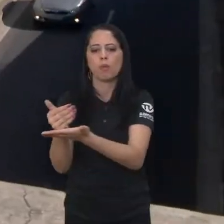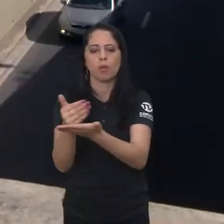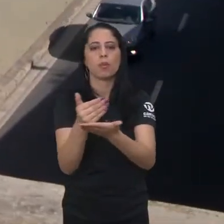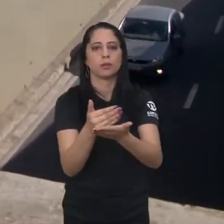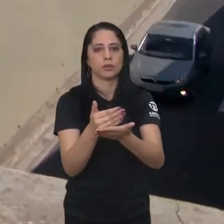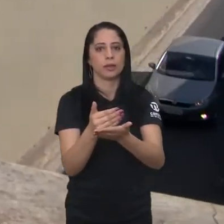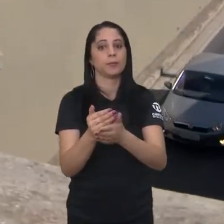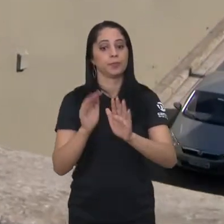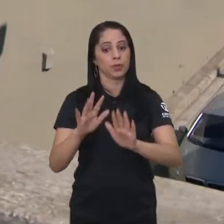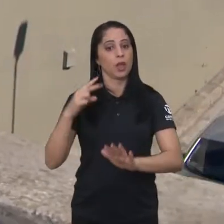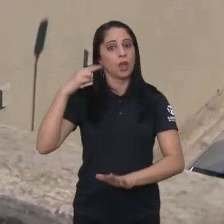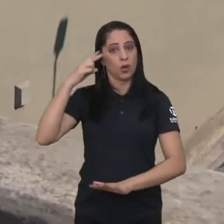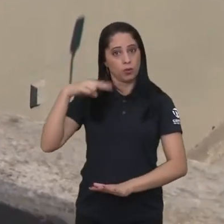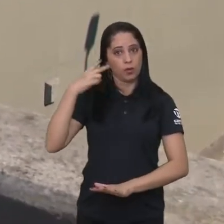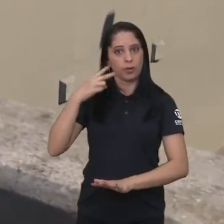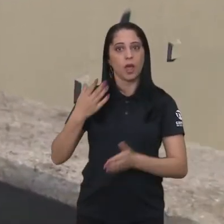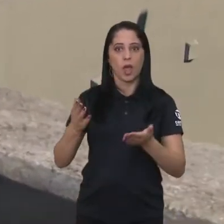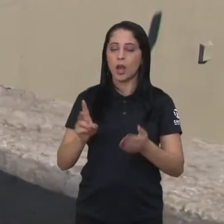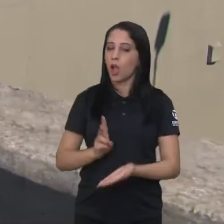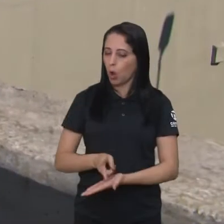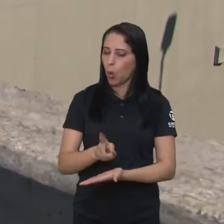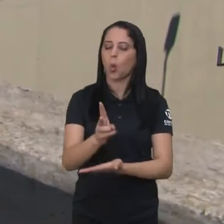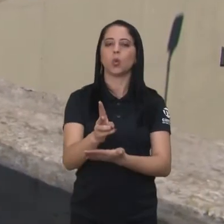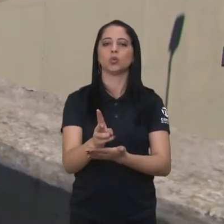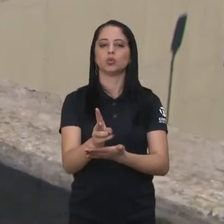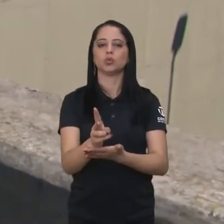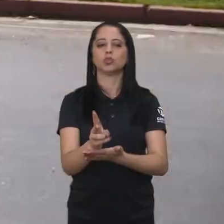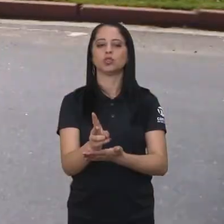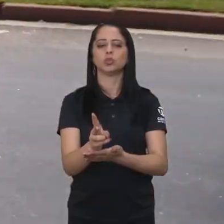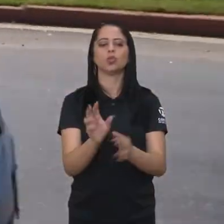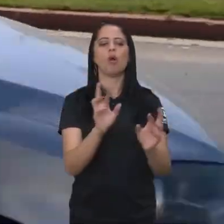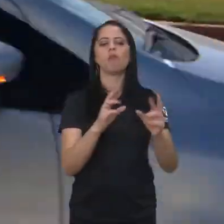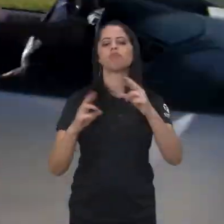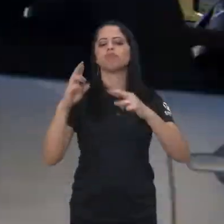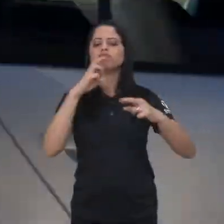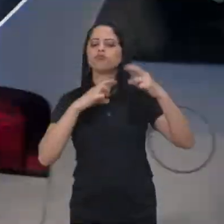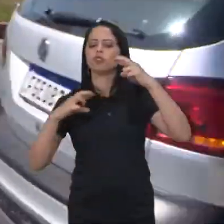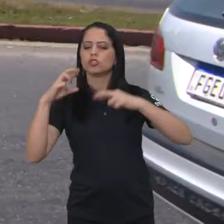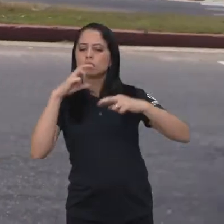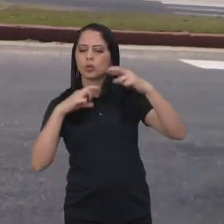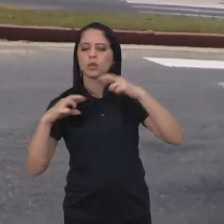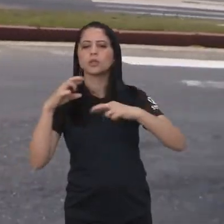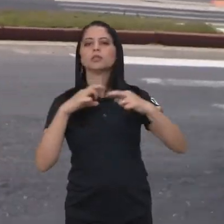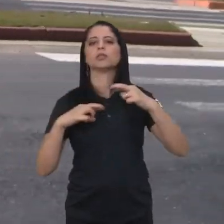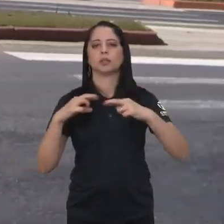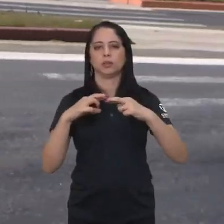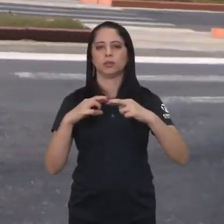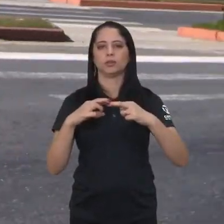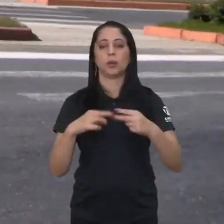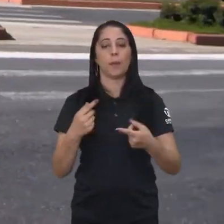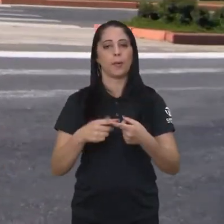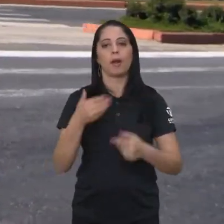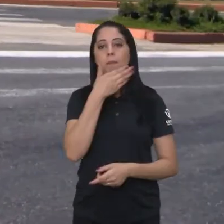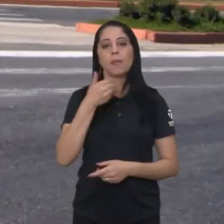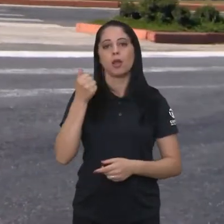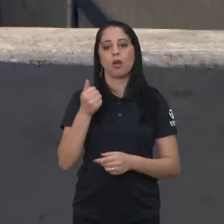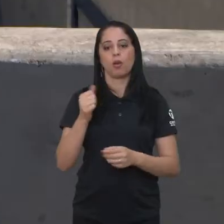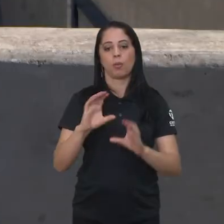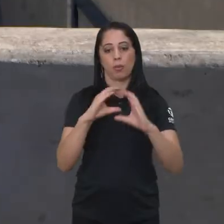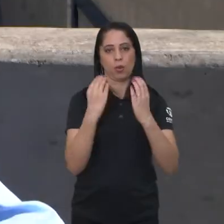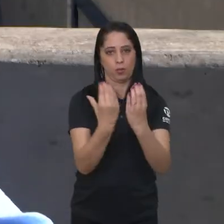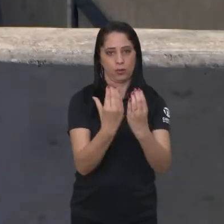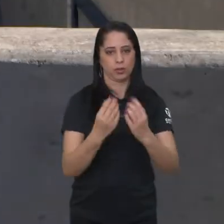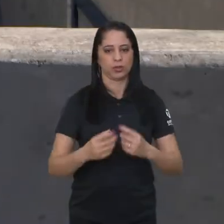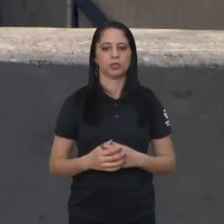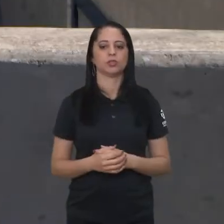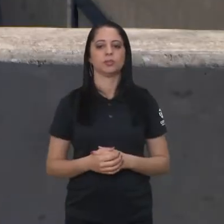E o parlamentar vai continuar acompanhando o trânsito no local para garantir que o acesso atenda aos interesses da comunidade. Então eu